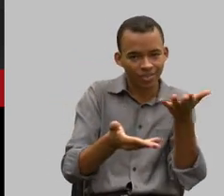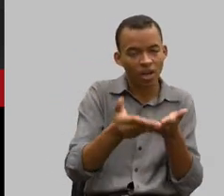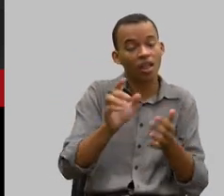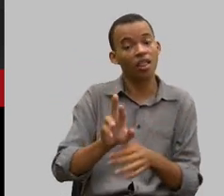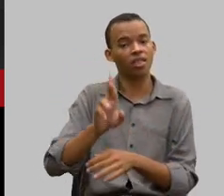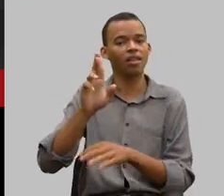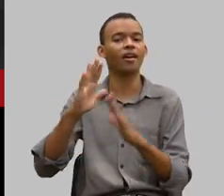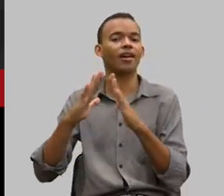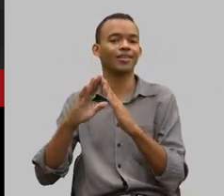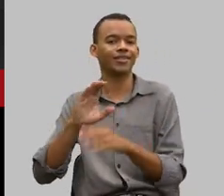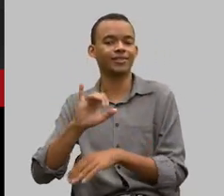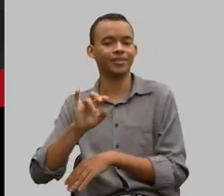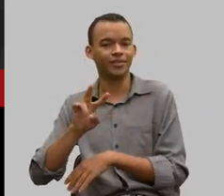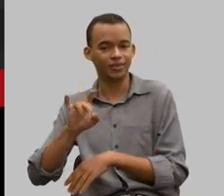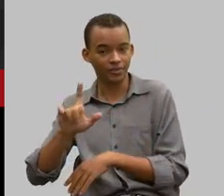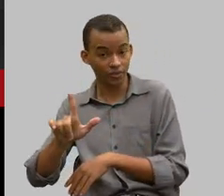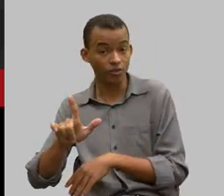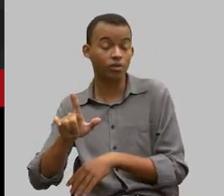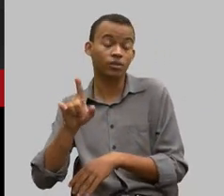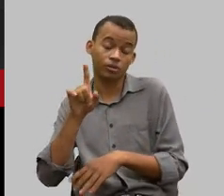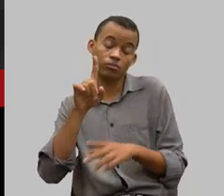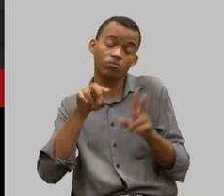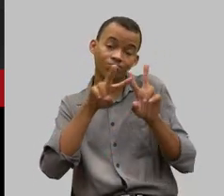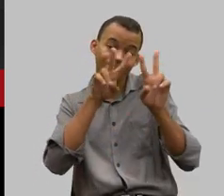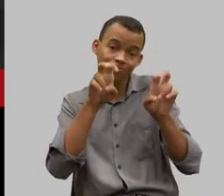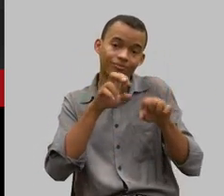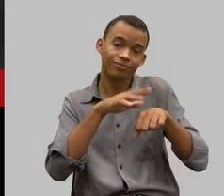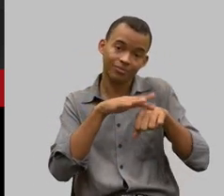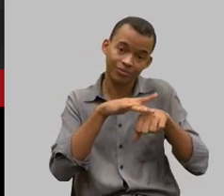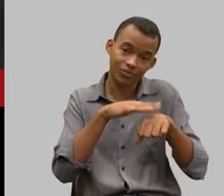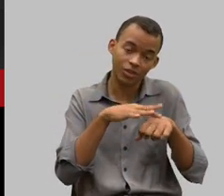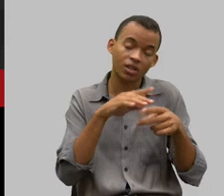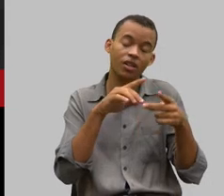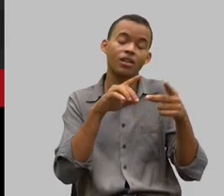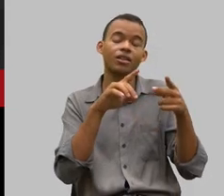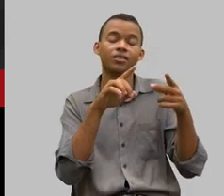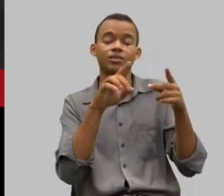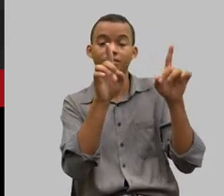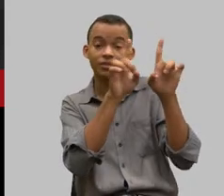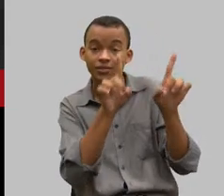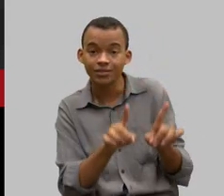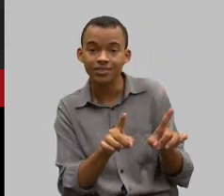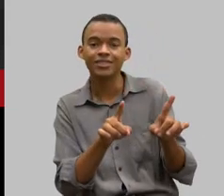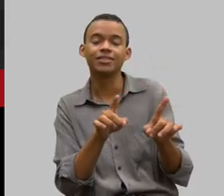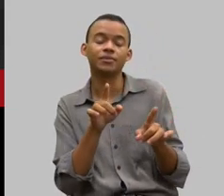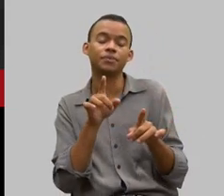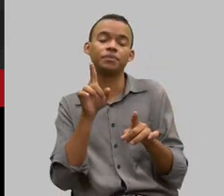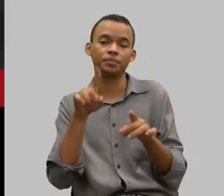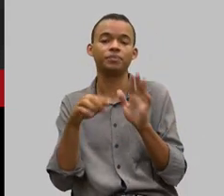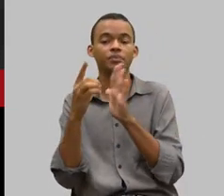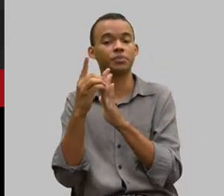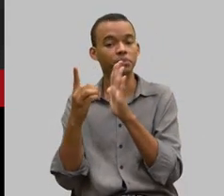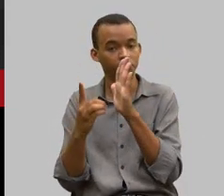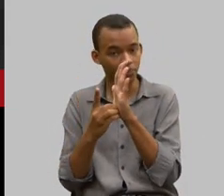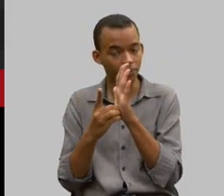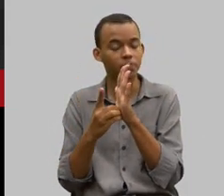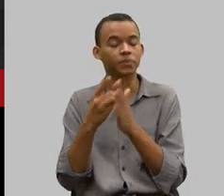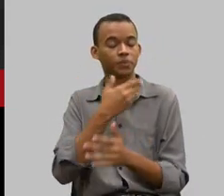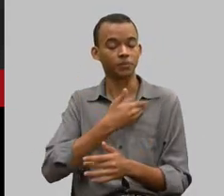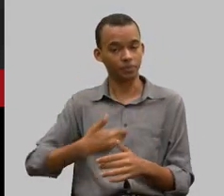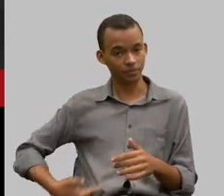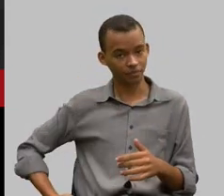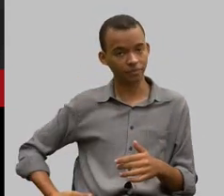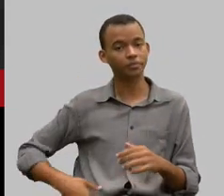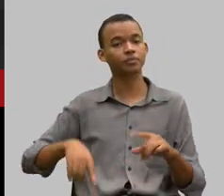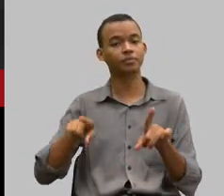questão das doenças raras e das pessoas com deficiência né através do Decreto governamental e nada impede